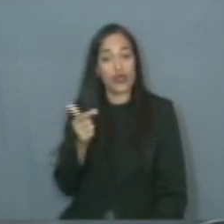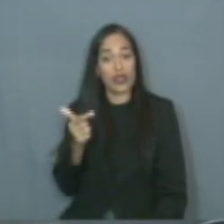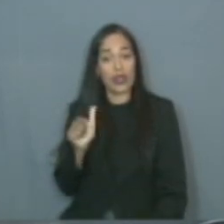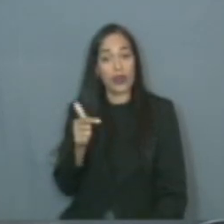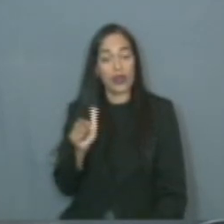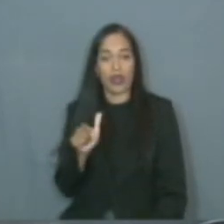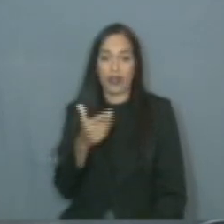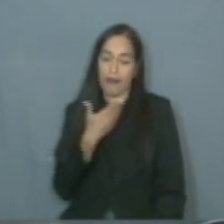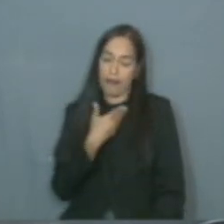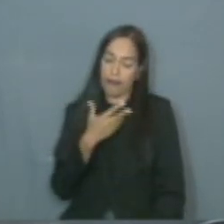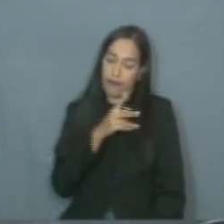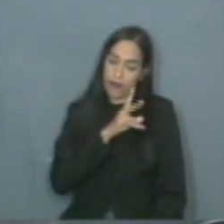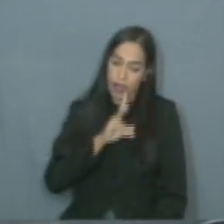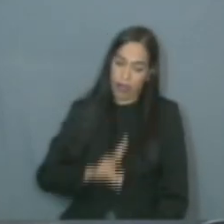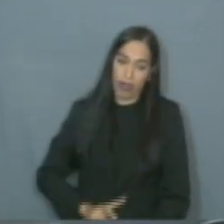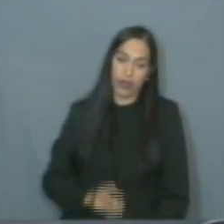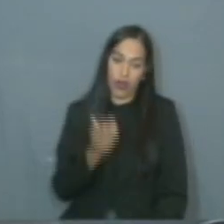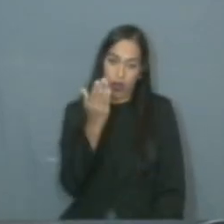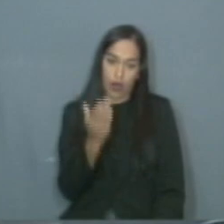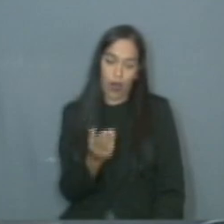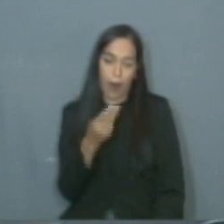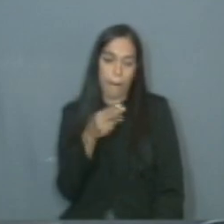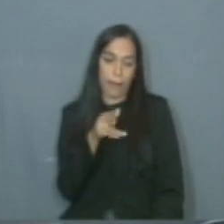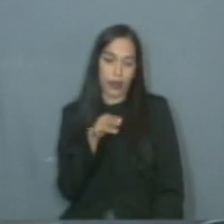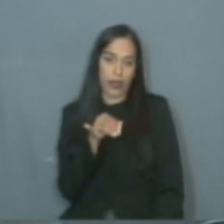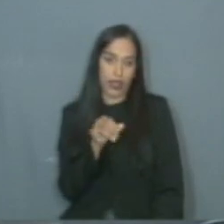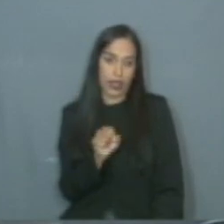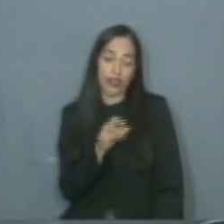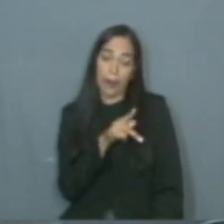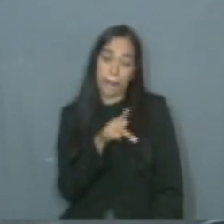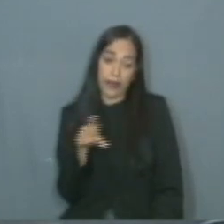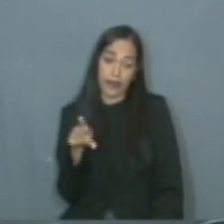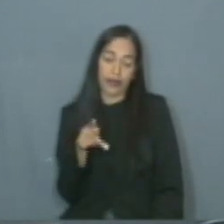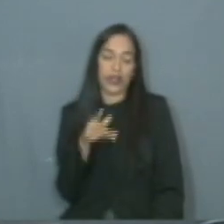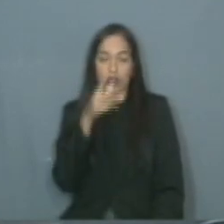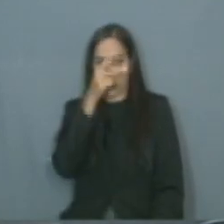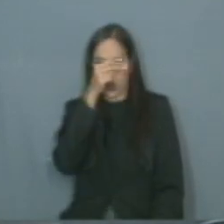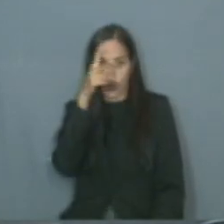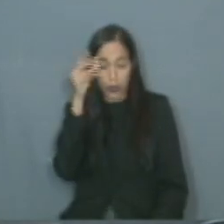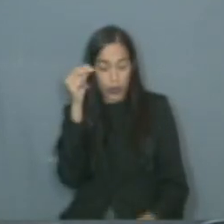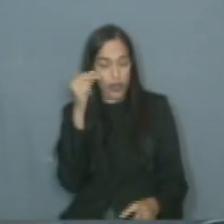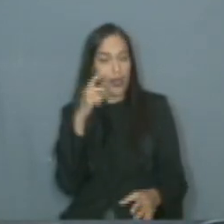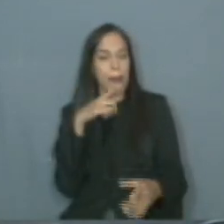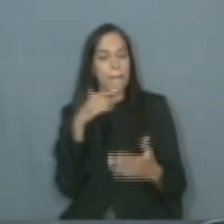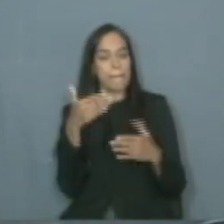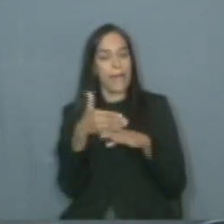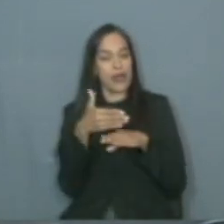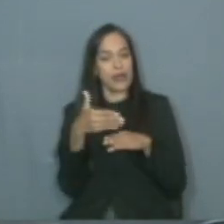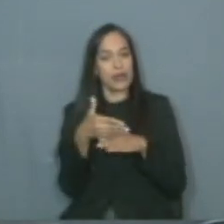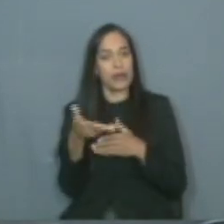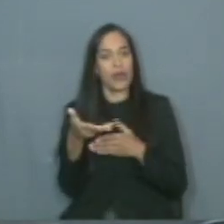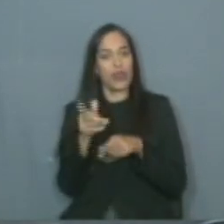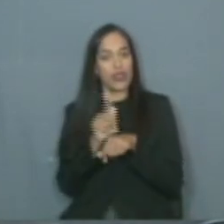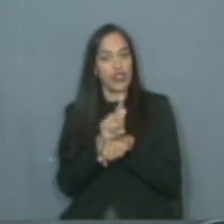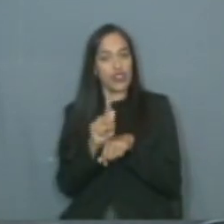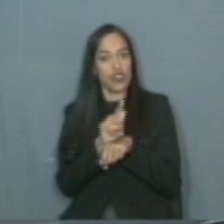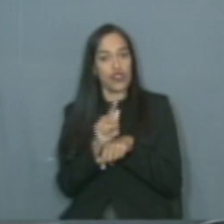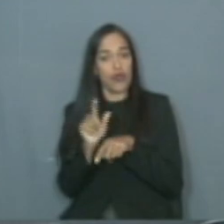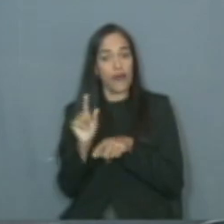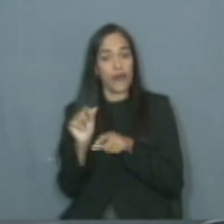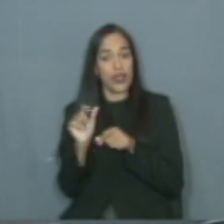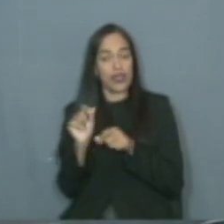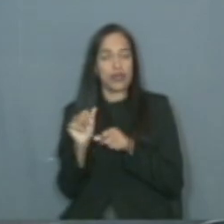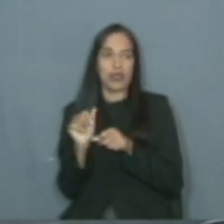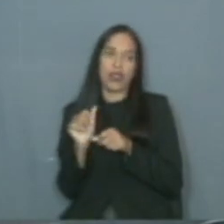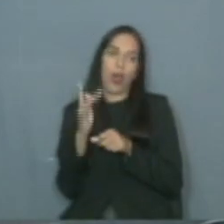Vereador Muniz, que esteve na prefeitura, inclusive participando da gestão financeira, 50 pessoas no máximo, não chega a 50, 30